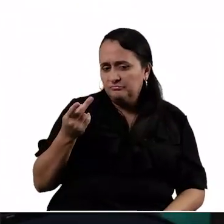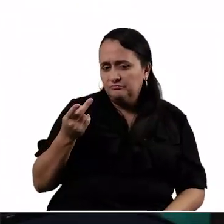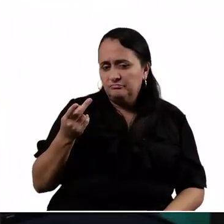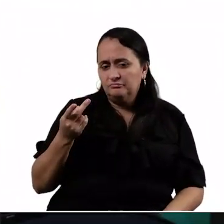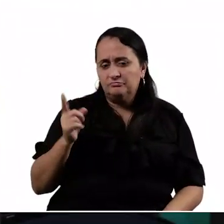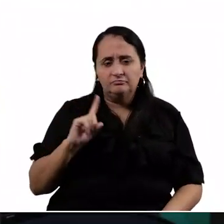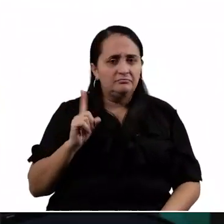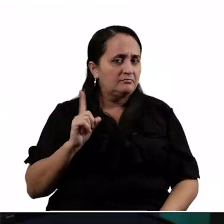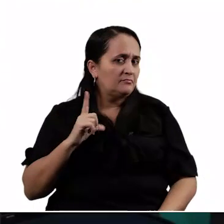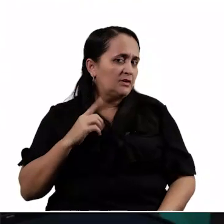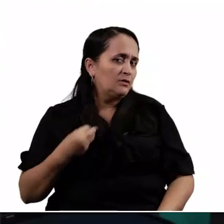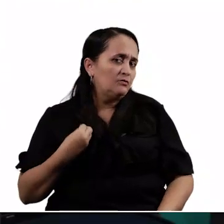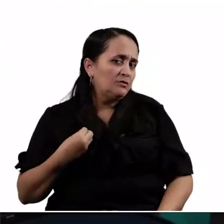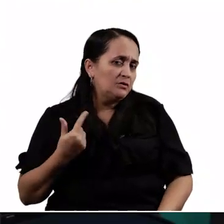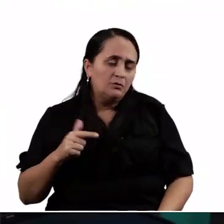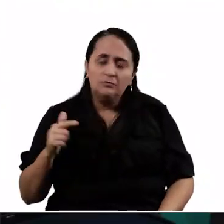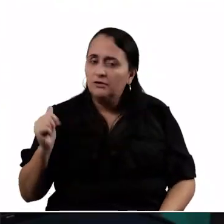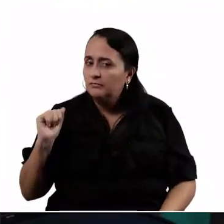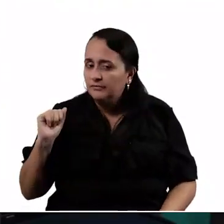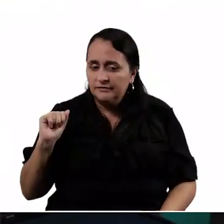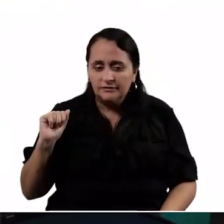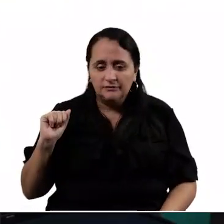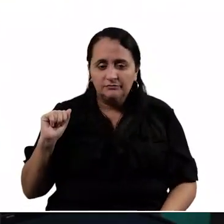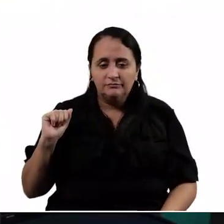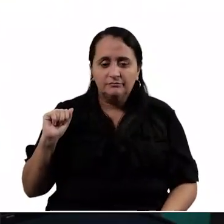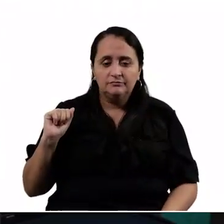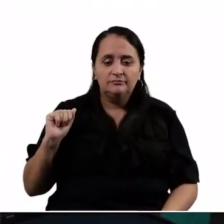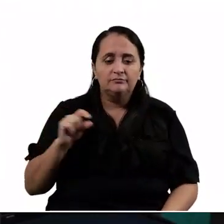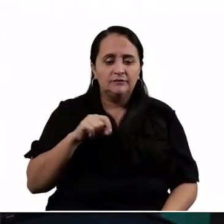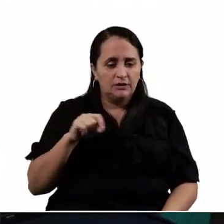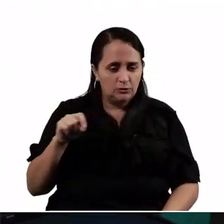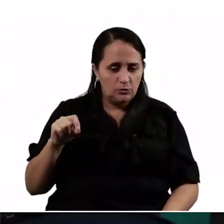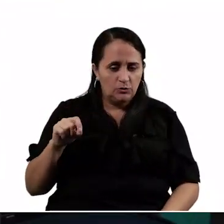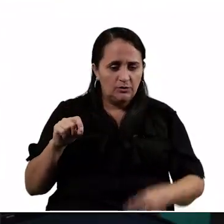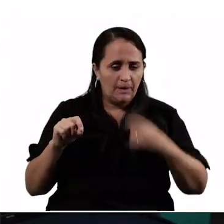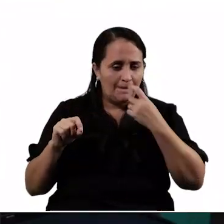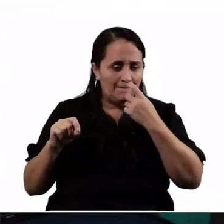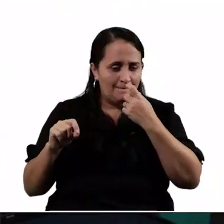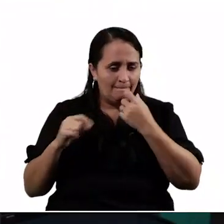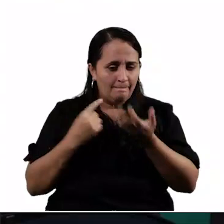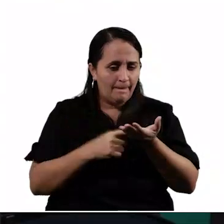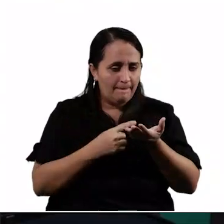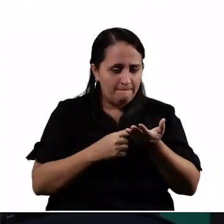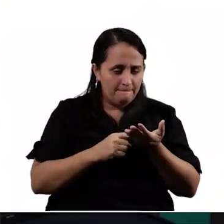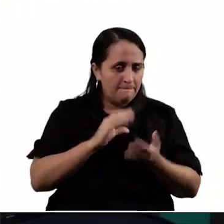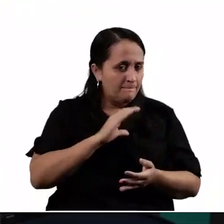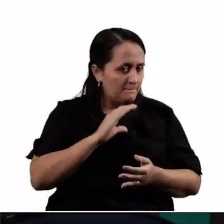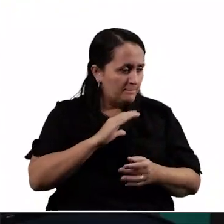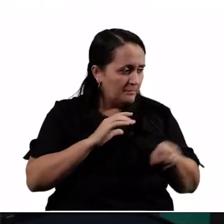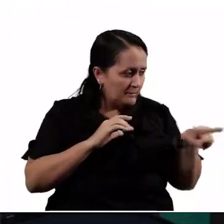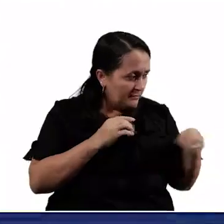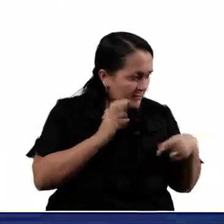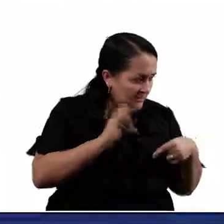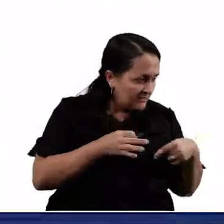estava viva quem anote no seu caderno combine com seus coleguinhas e bom aí vamos ver